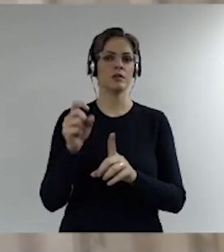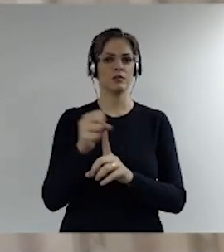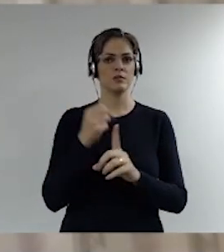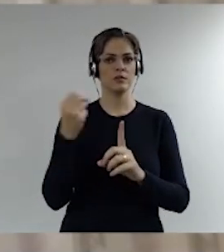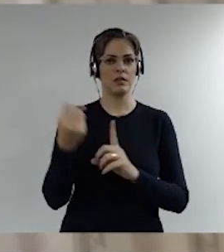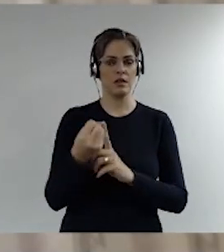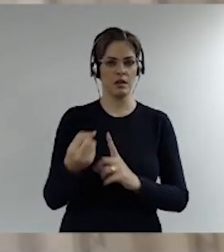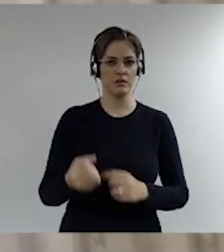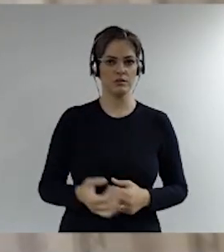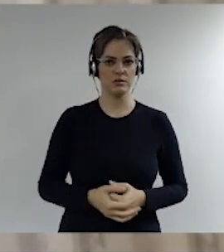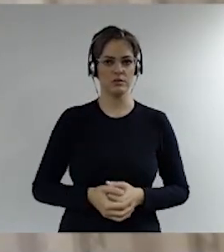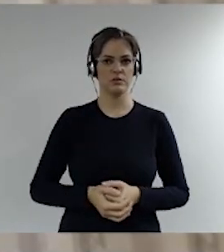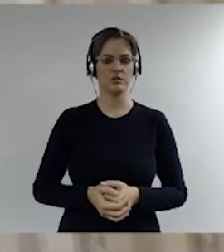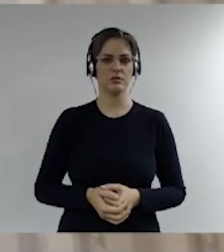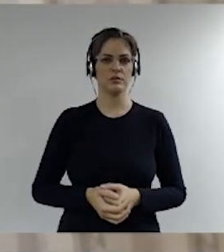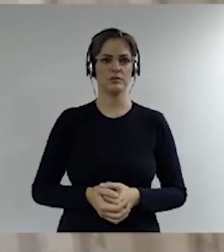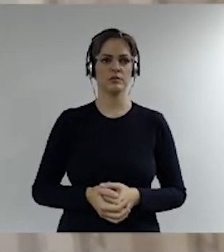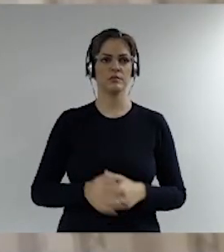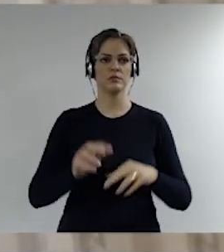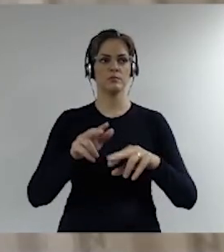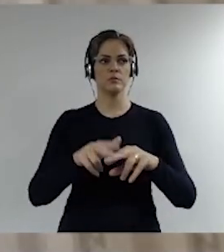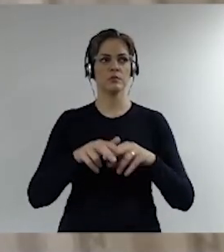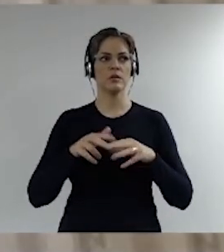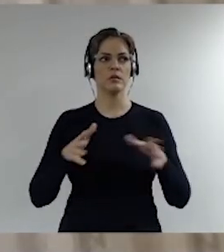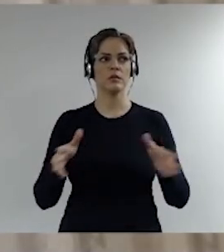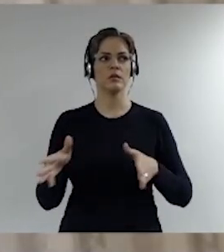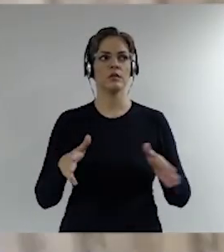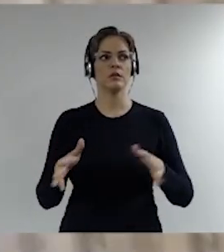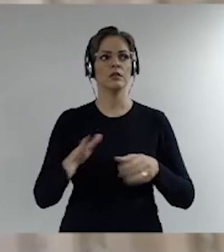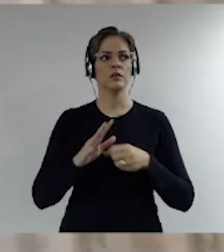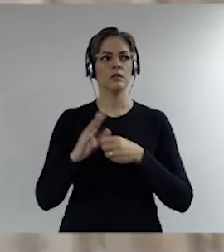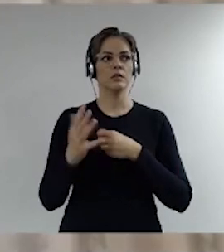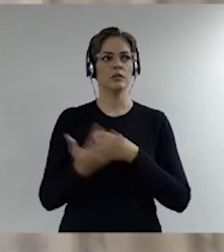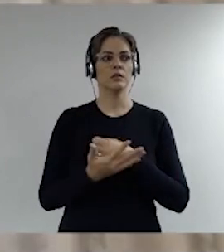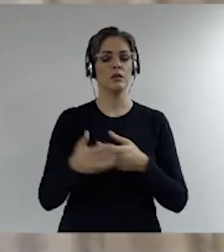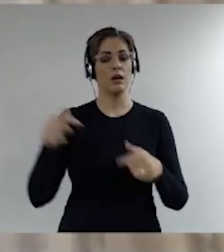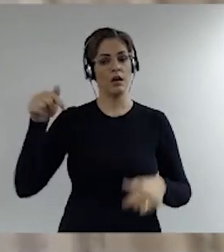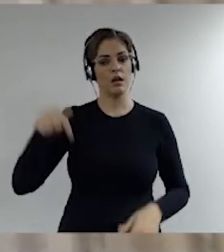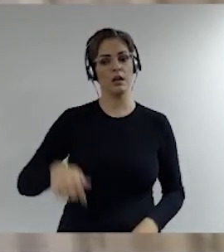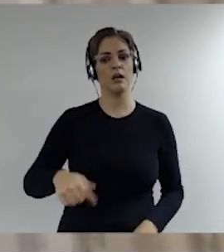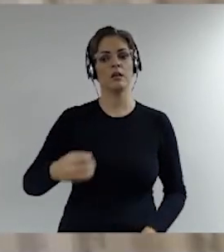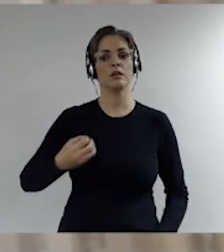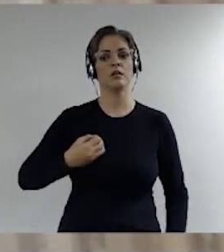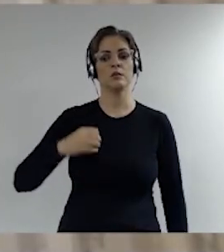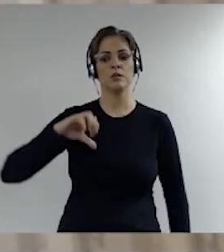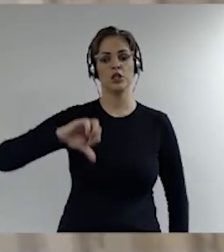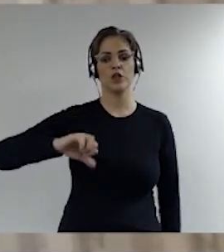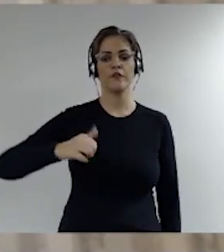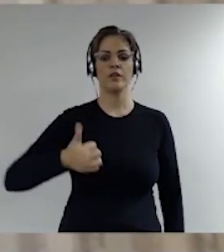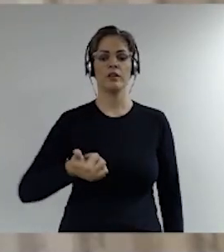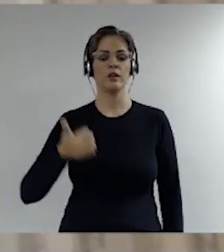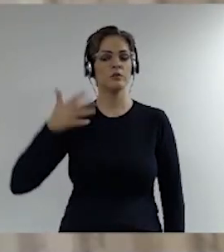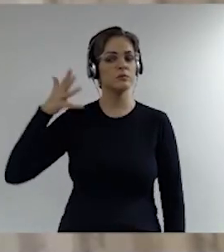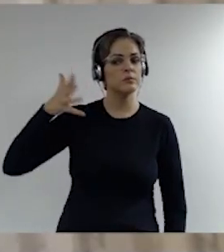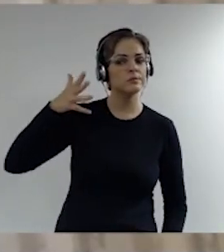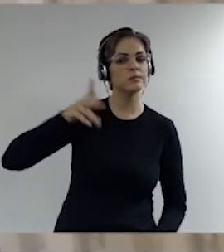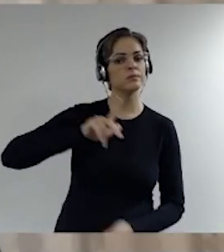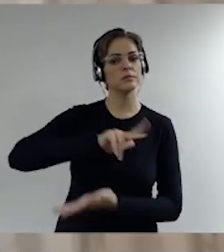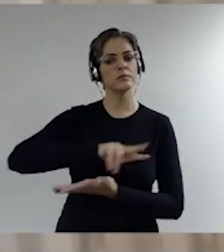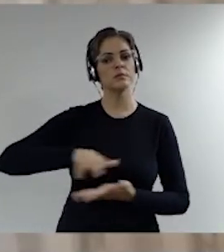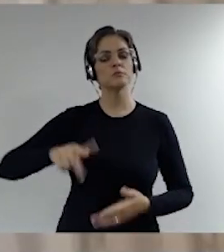sociais no tempo de pandemia. E nós aqui nesse painel 91, falando sobre assistência